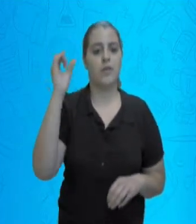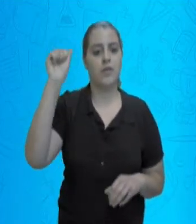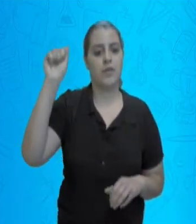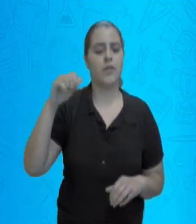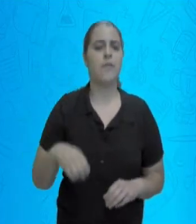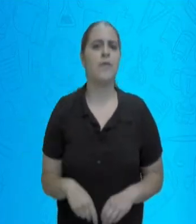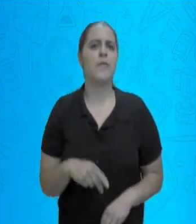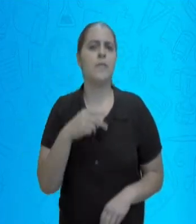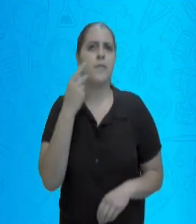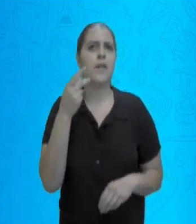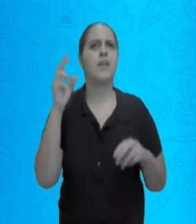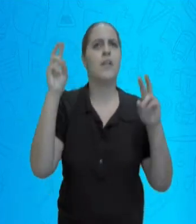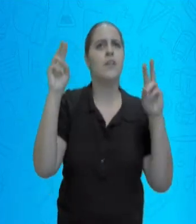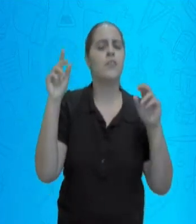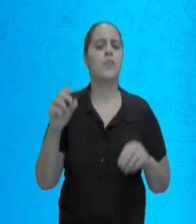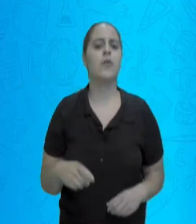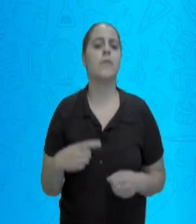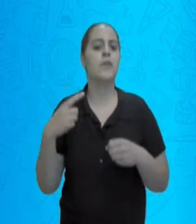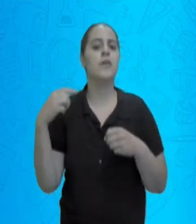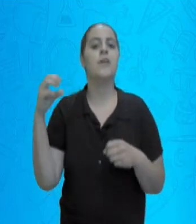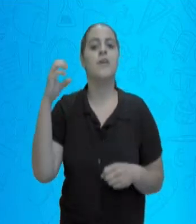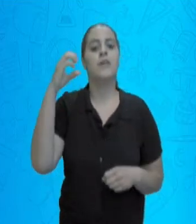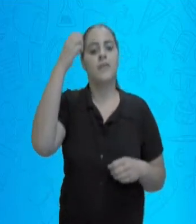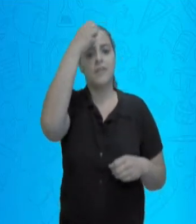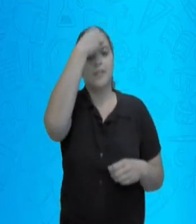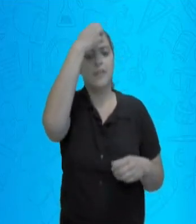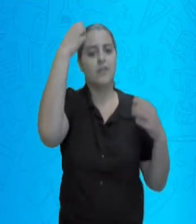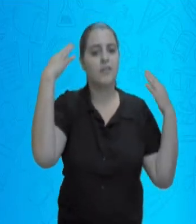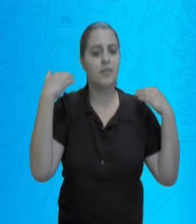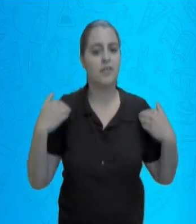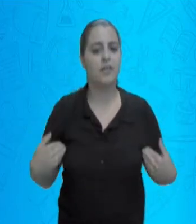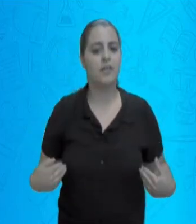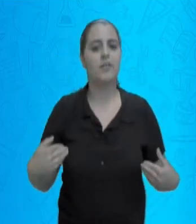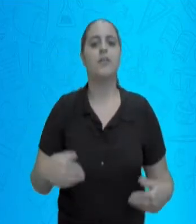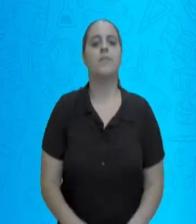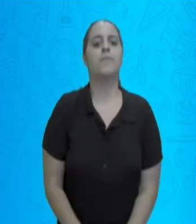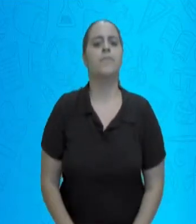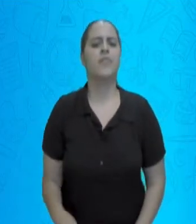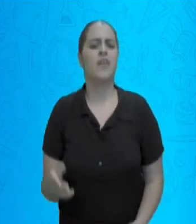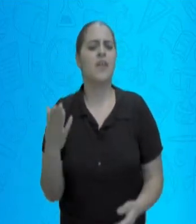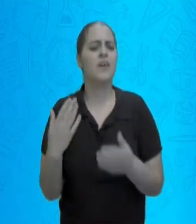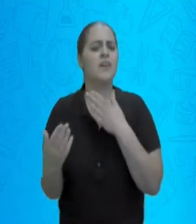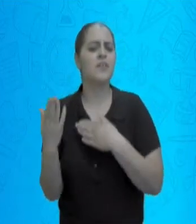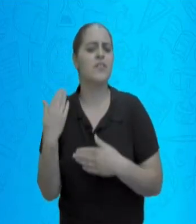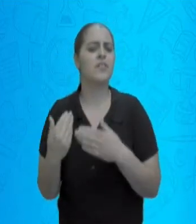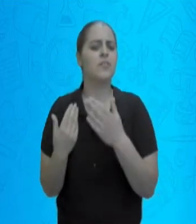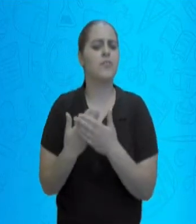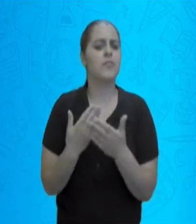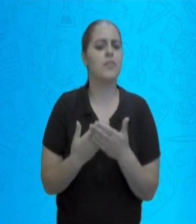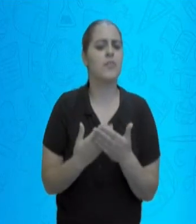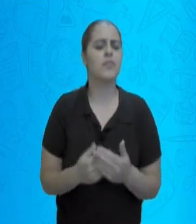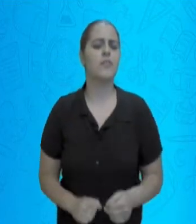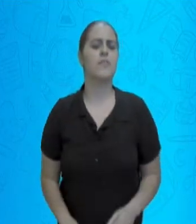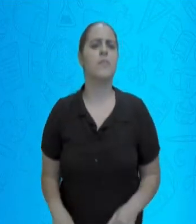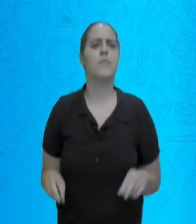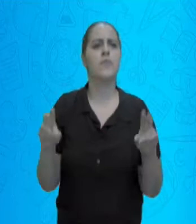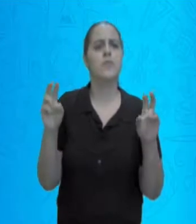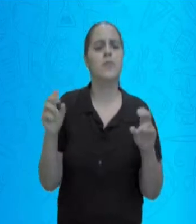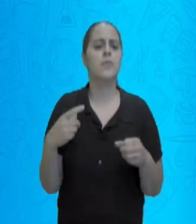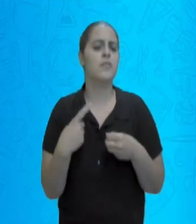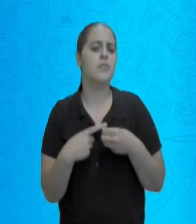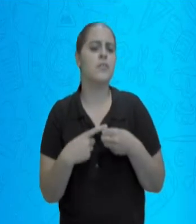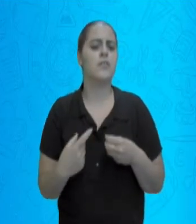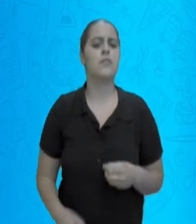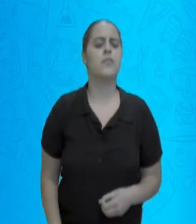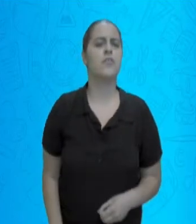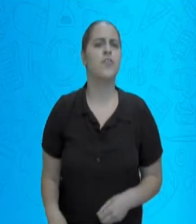sobre cidadania. Vamos lá então. Em uma de nossas aulas estudamos sobre